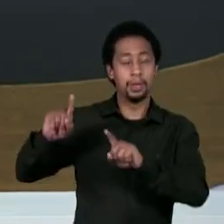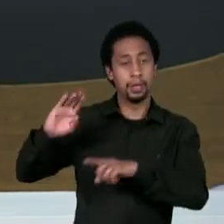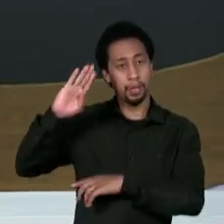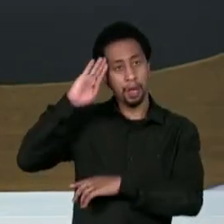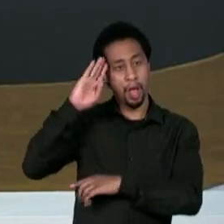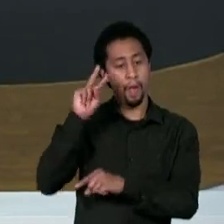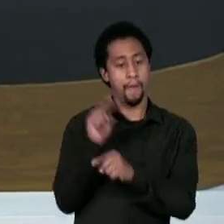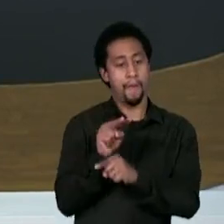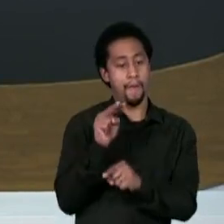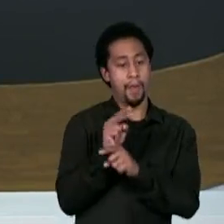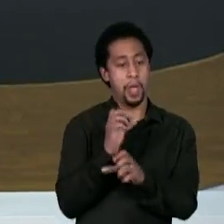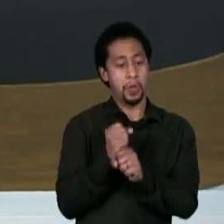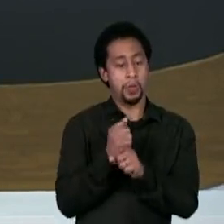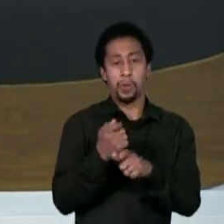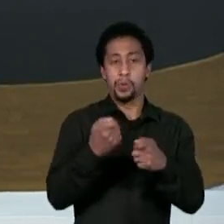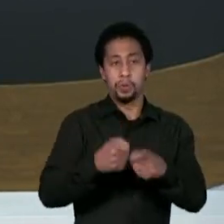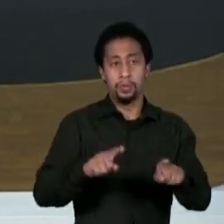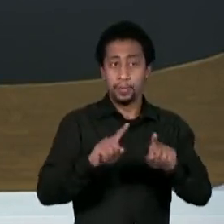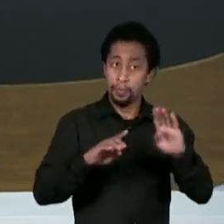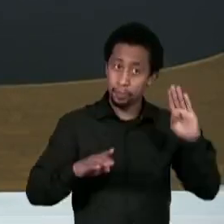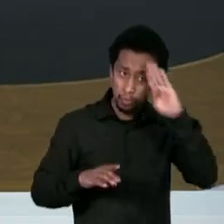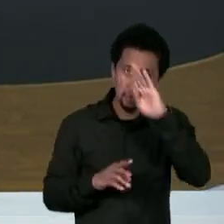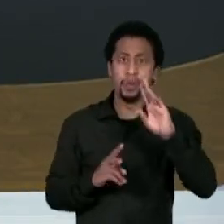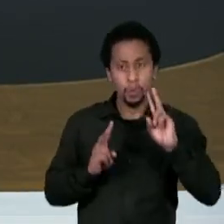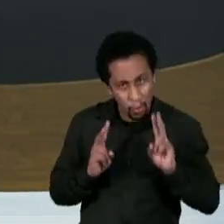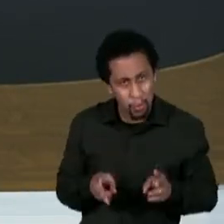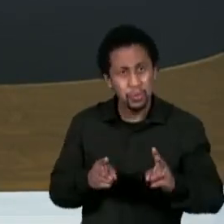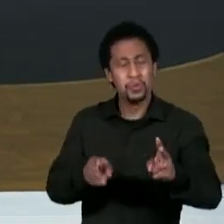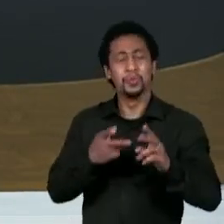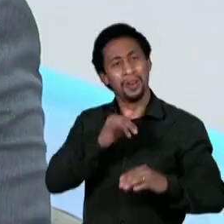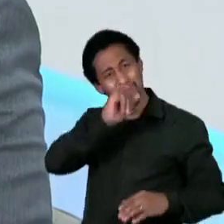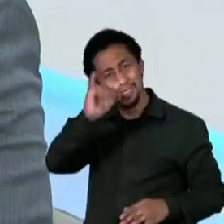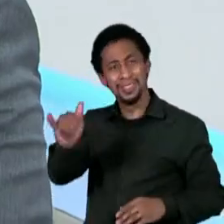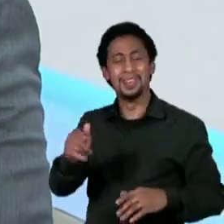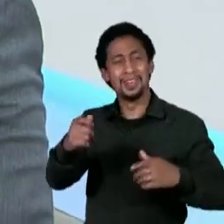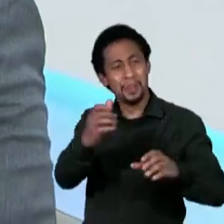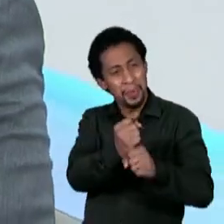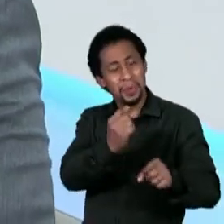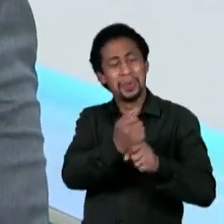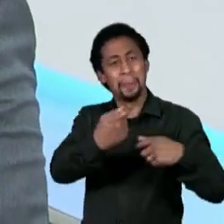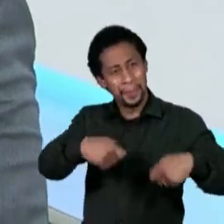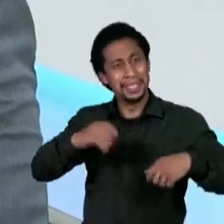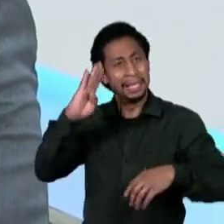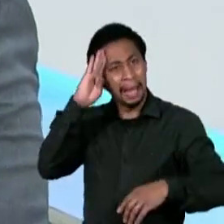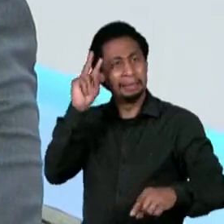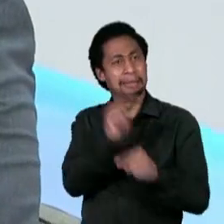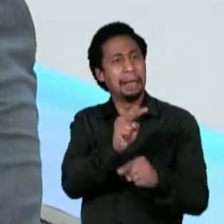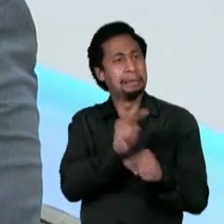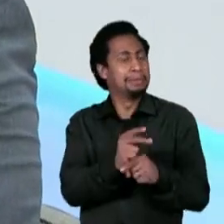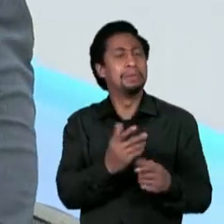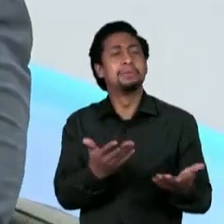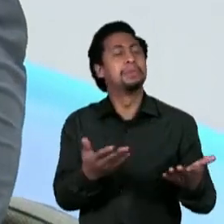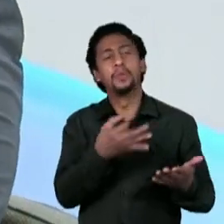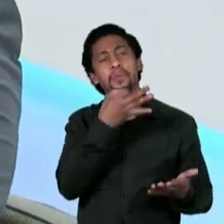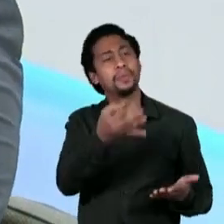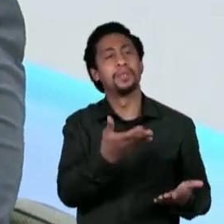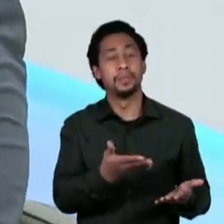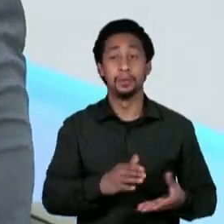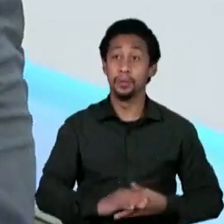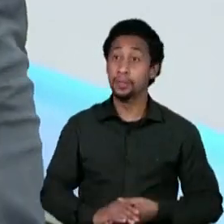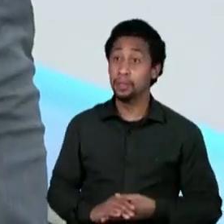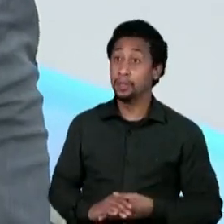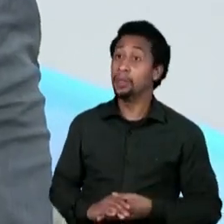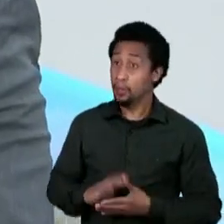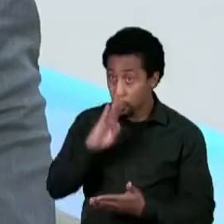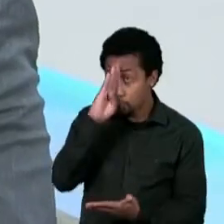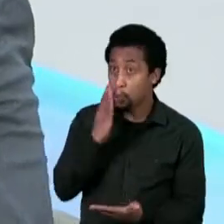devem acompanhar apuração queria saber senhor concorda com isso ministros previsto em nenhuma eu confio muito no processo até ficam